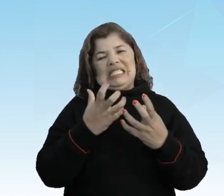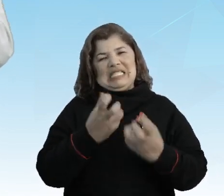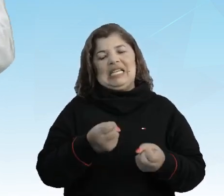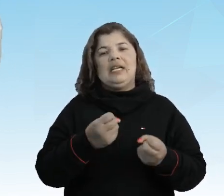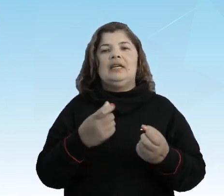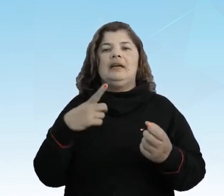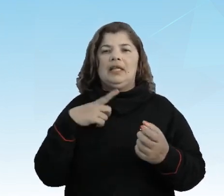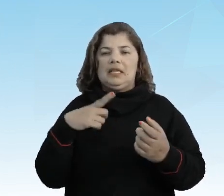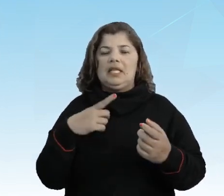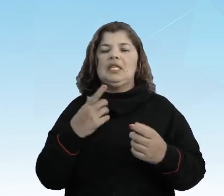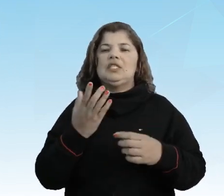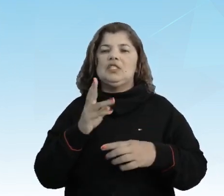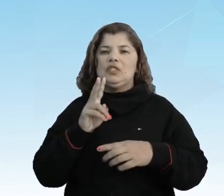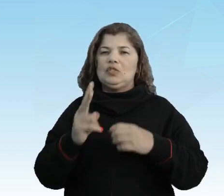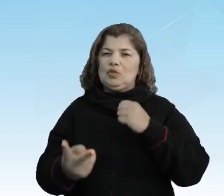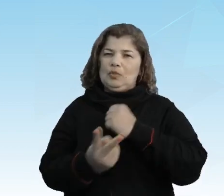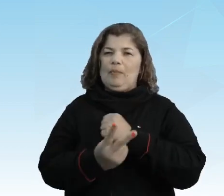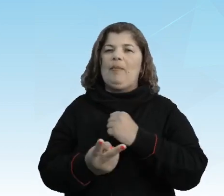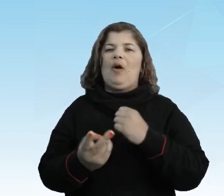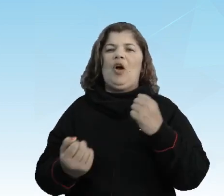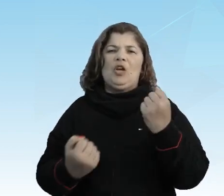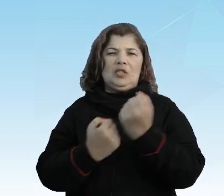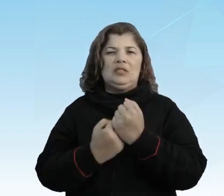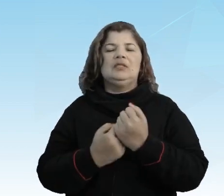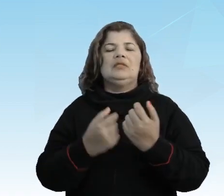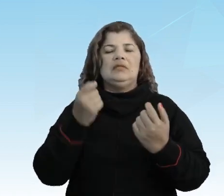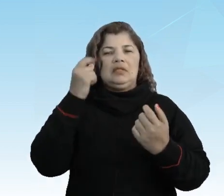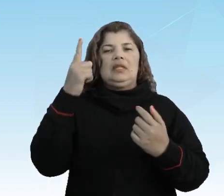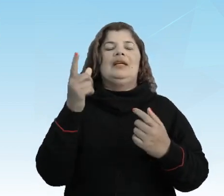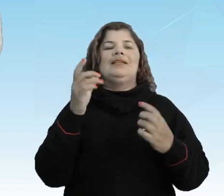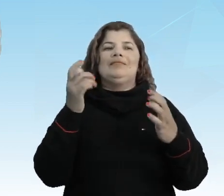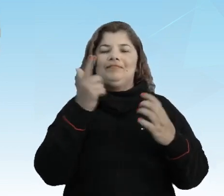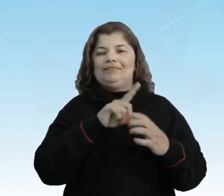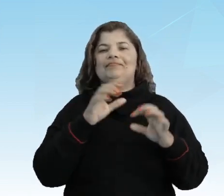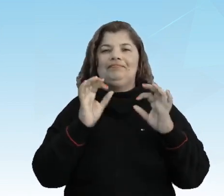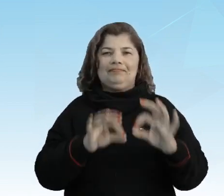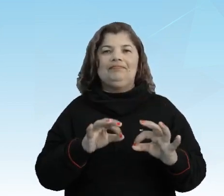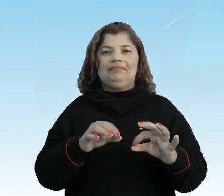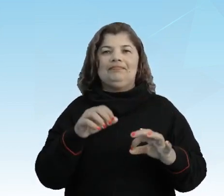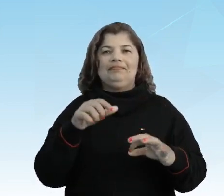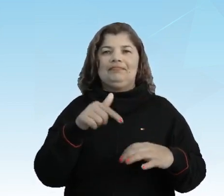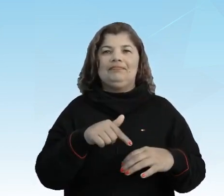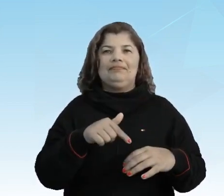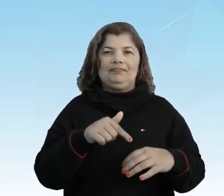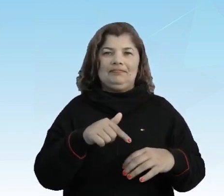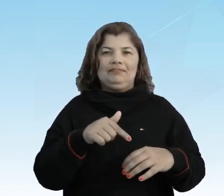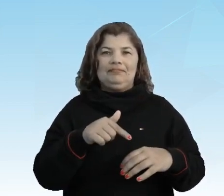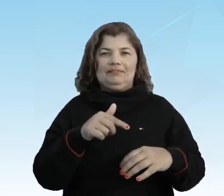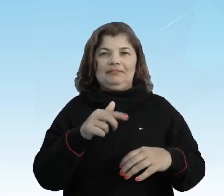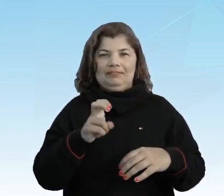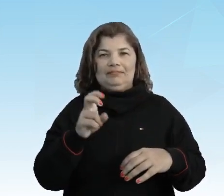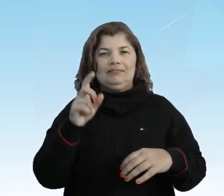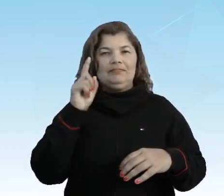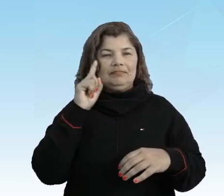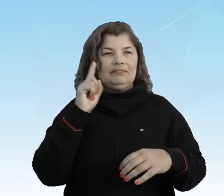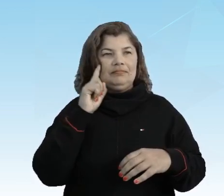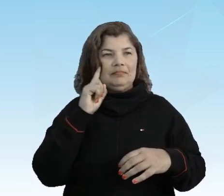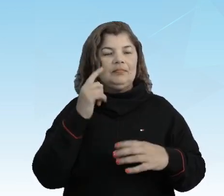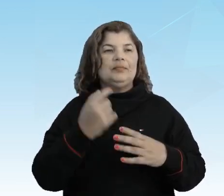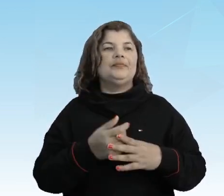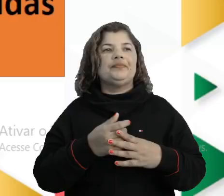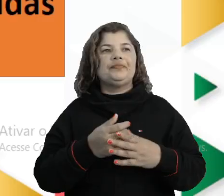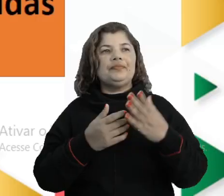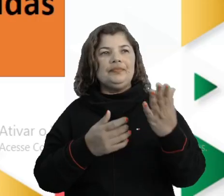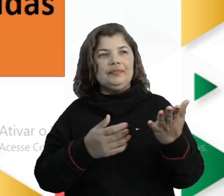suporte. Criou-se a ideia de que realmente poderia dar certo. E deu certo durante mais de 2 meses, né? 75 dias. E aqui nós temos